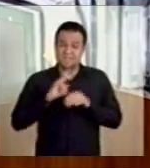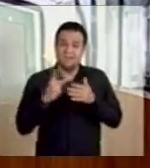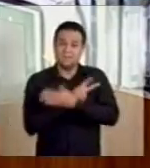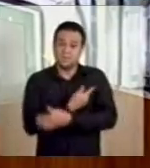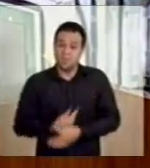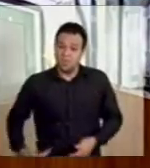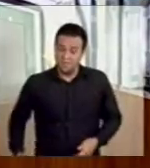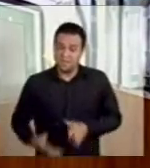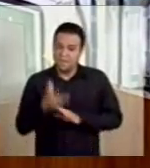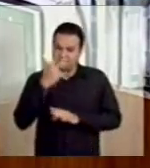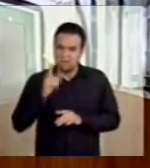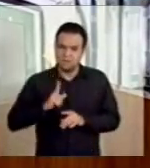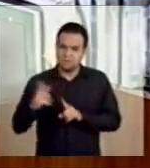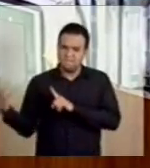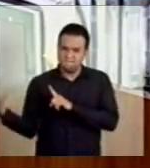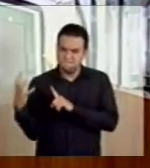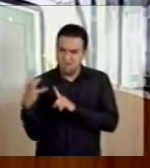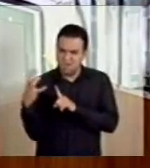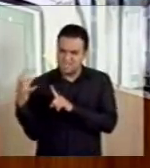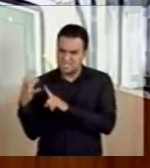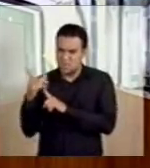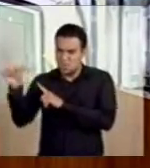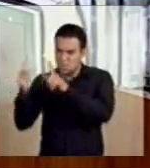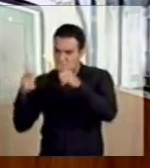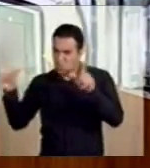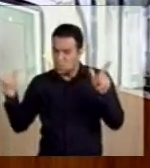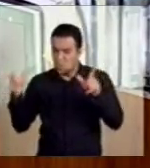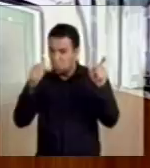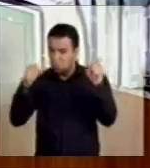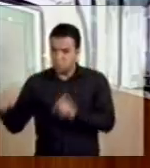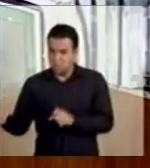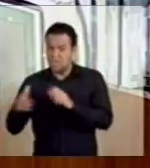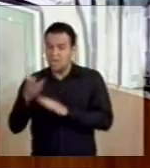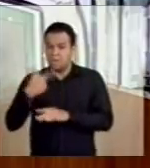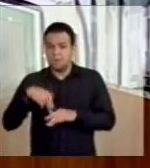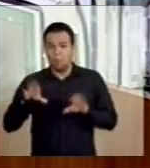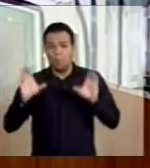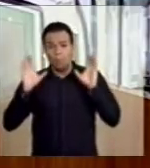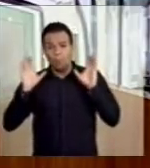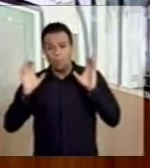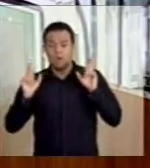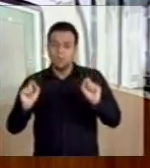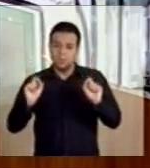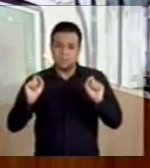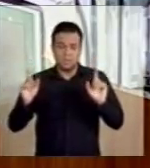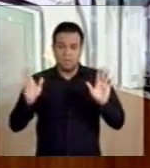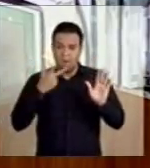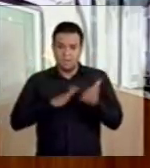vezes influenciado por correntes majoritárias, omite-se na formulação de